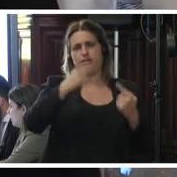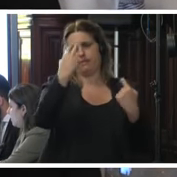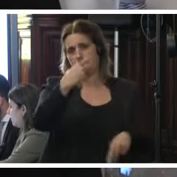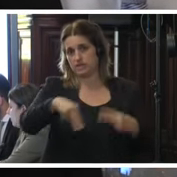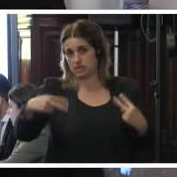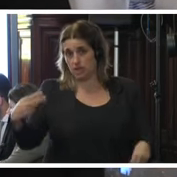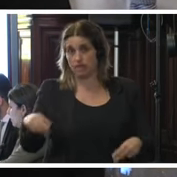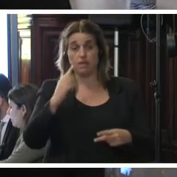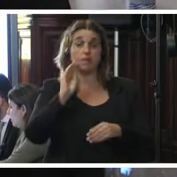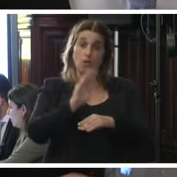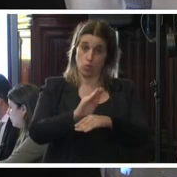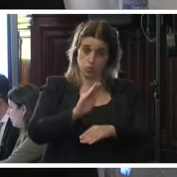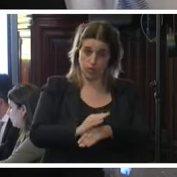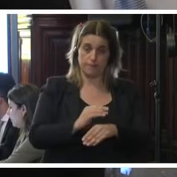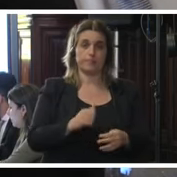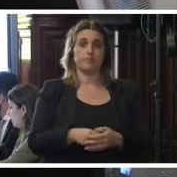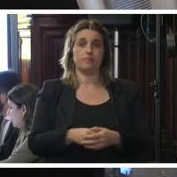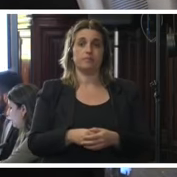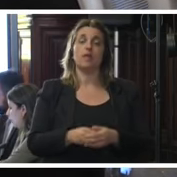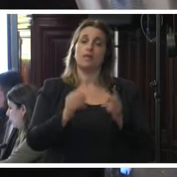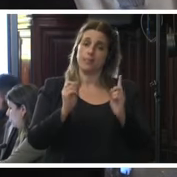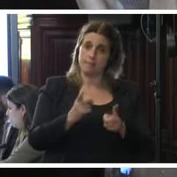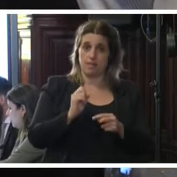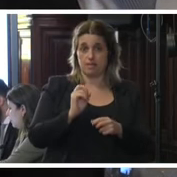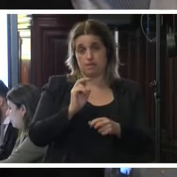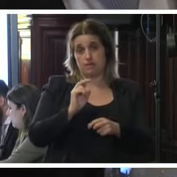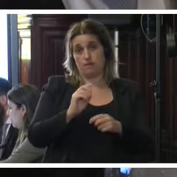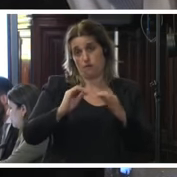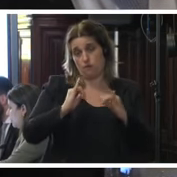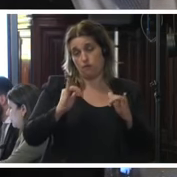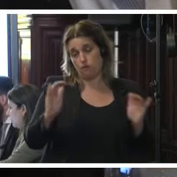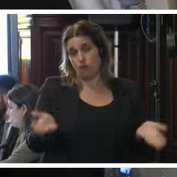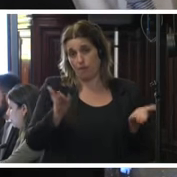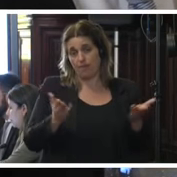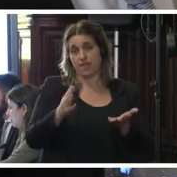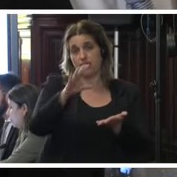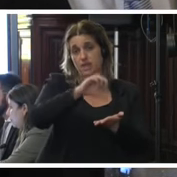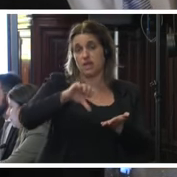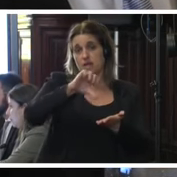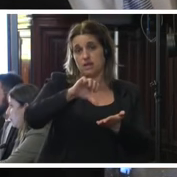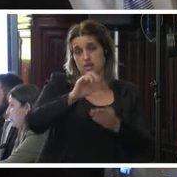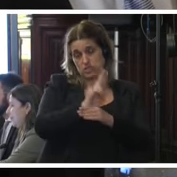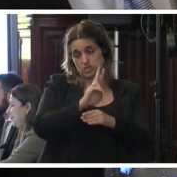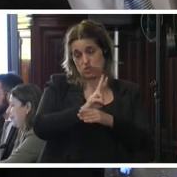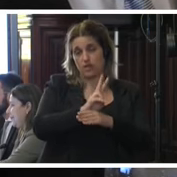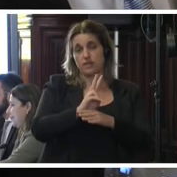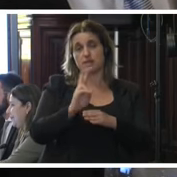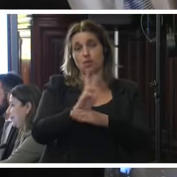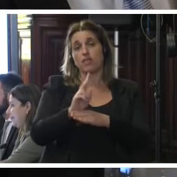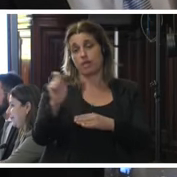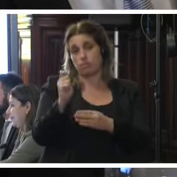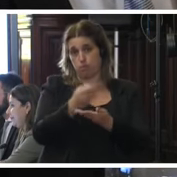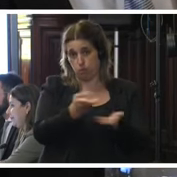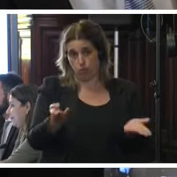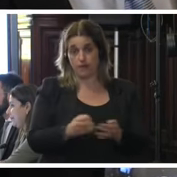das instituições de segurança pública. O PRONAS, o Programa Nacional, contou com um total de 94 ações e